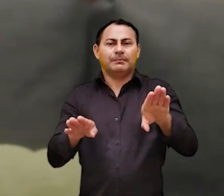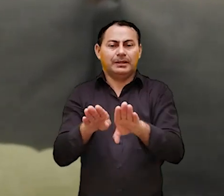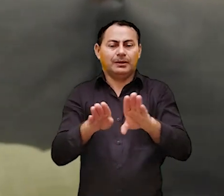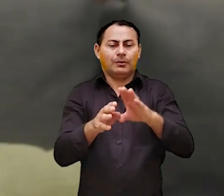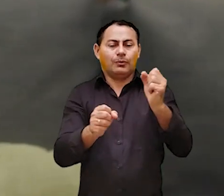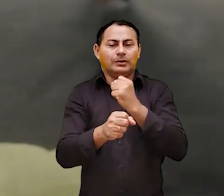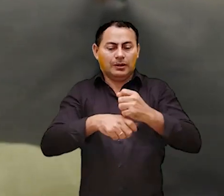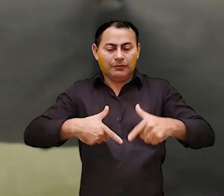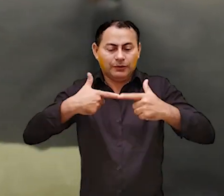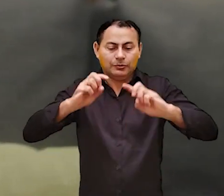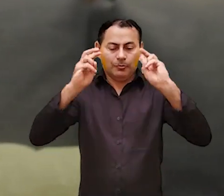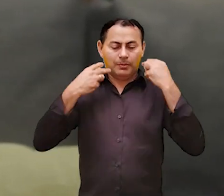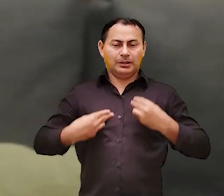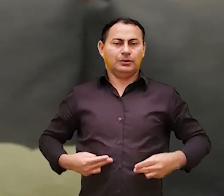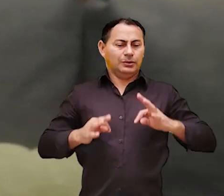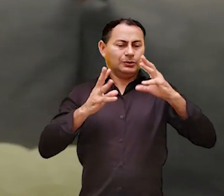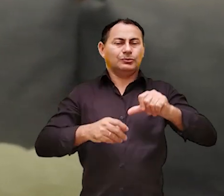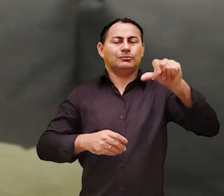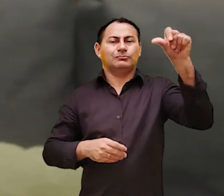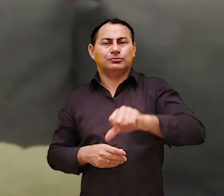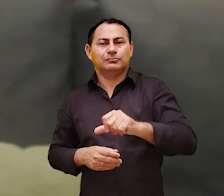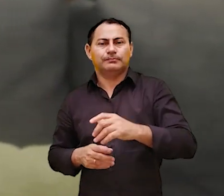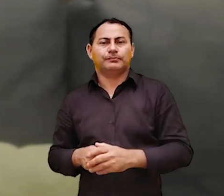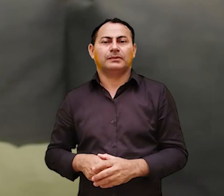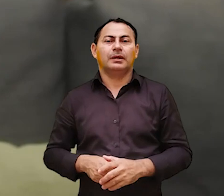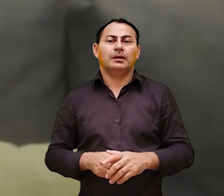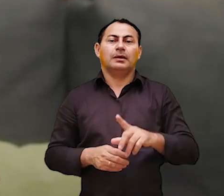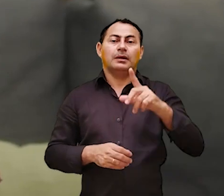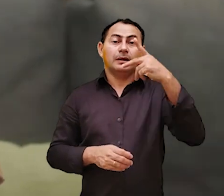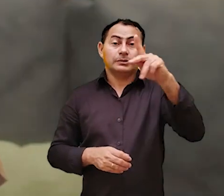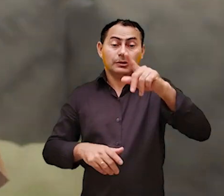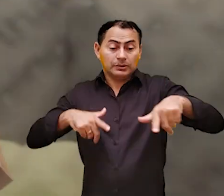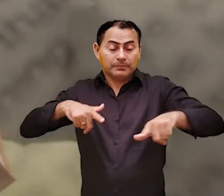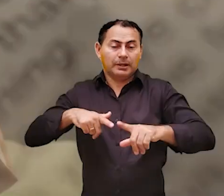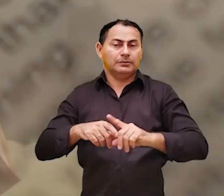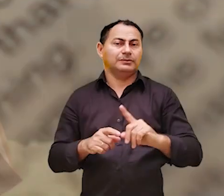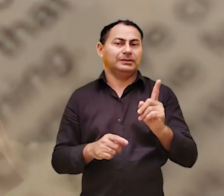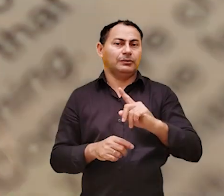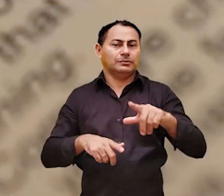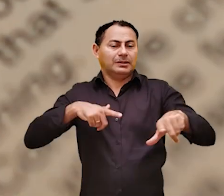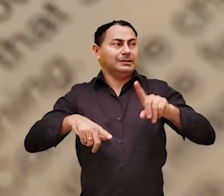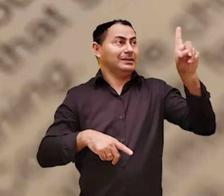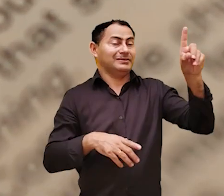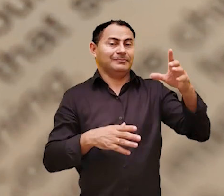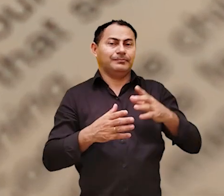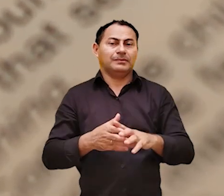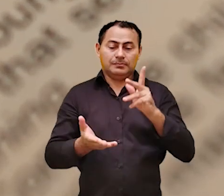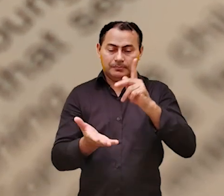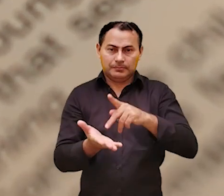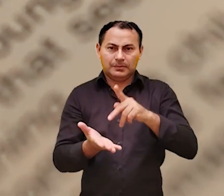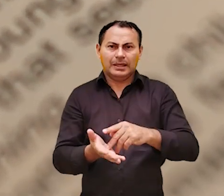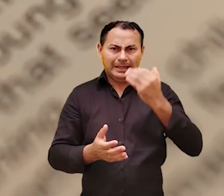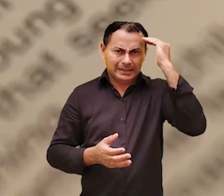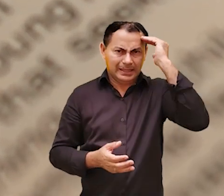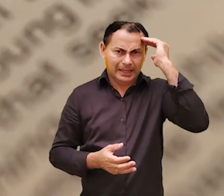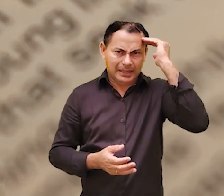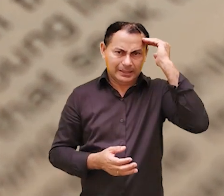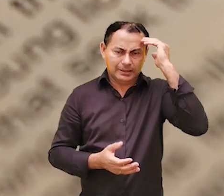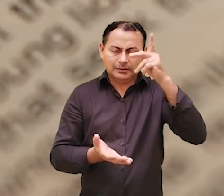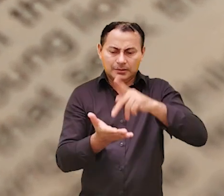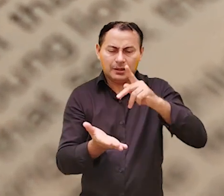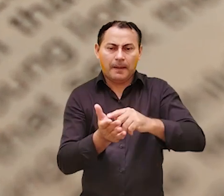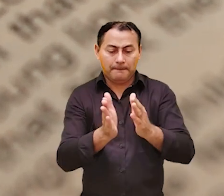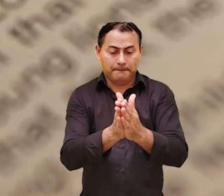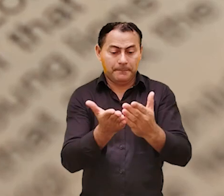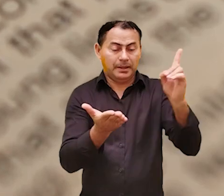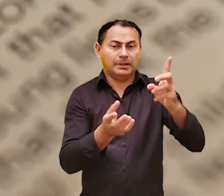inútil você construir com o esforço humano e tudo será em vão. Será o seu trabalho e não o trabalho de Deus. Se realmente